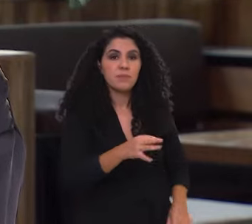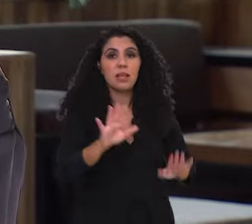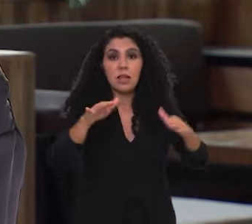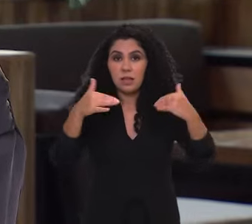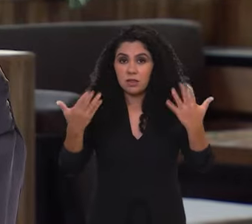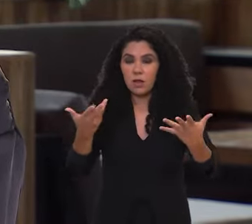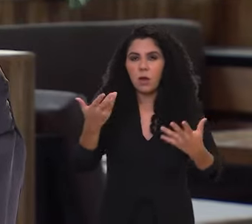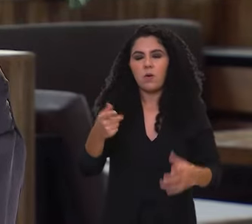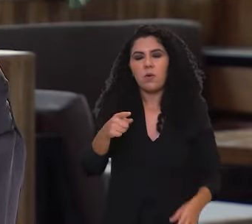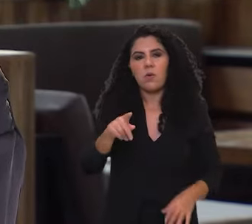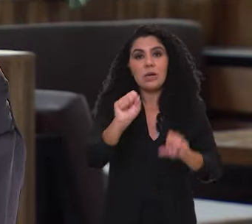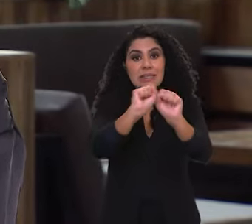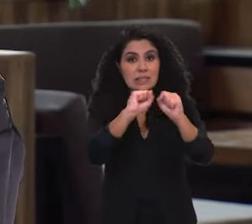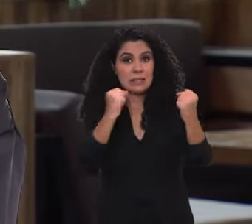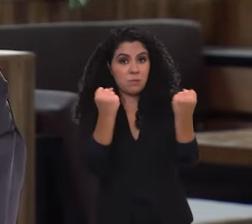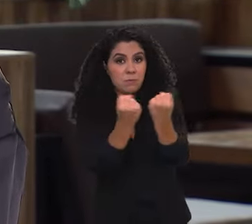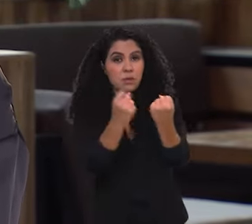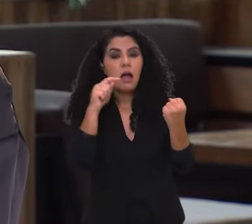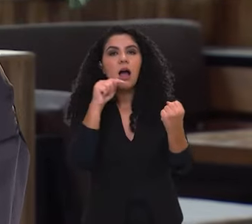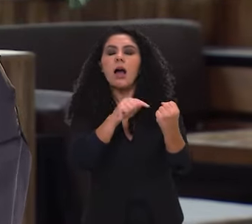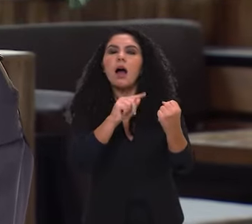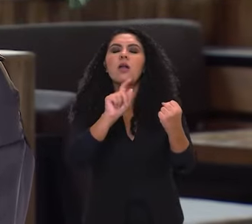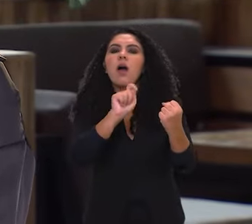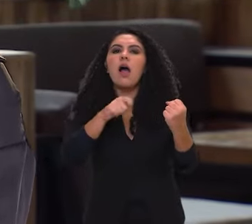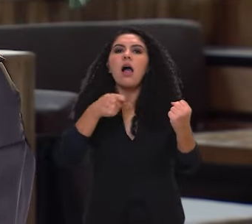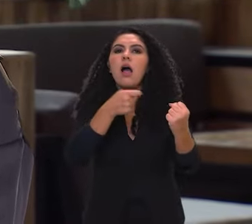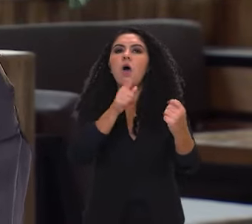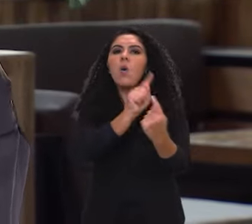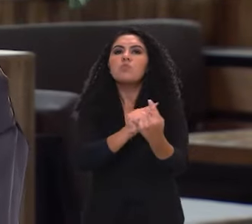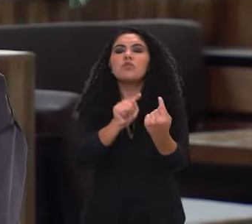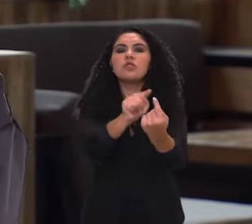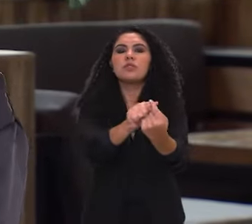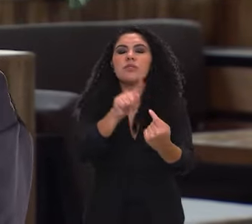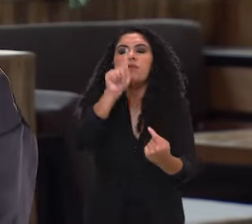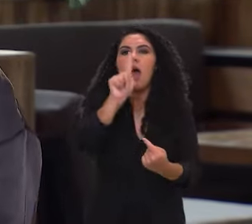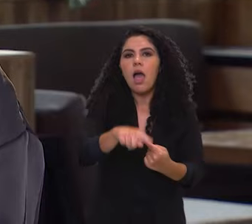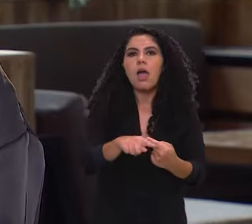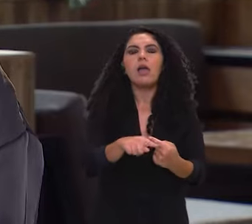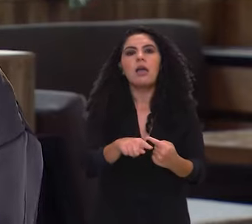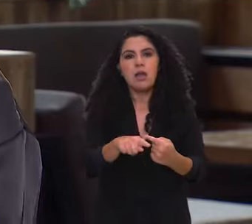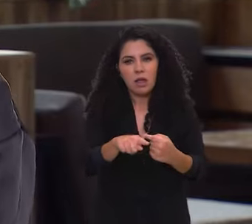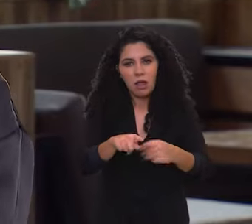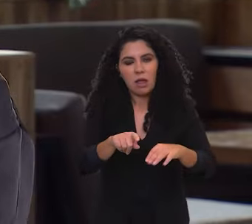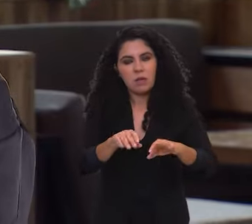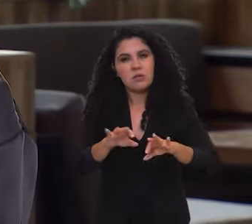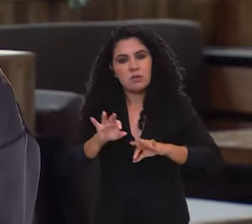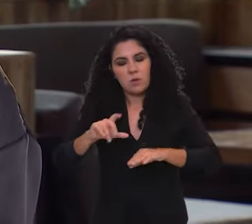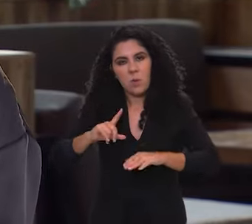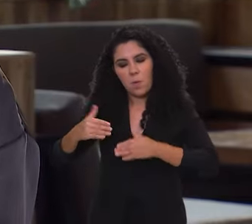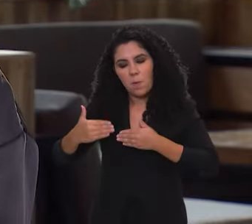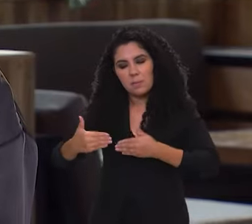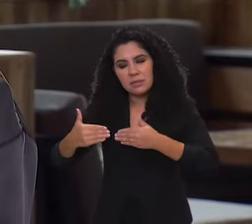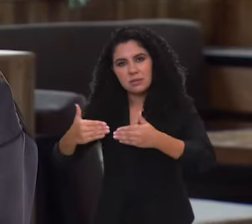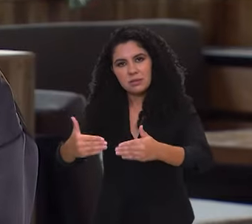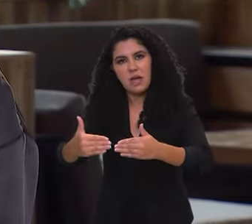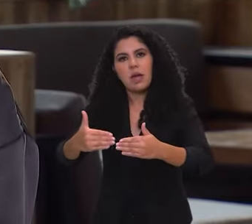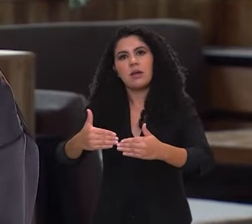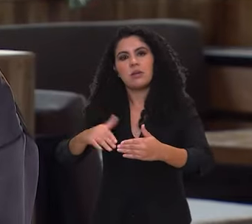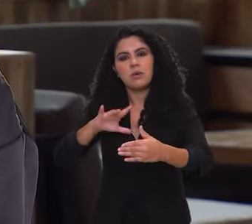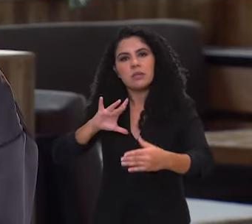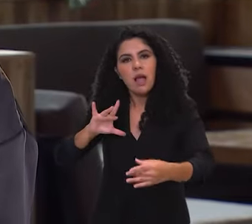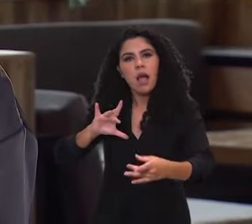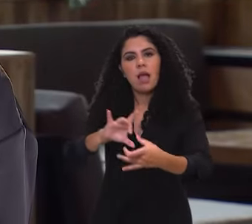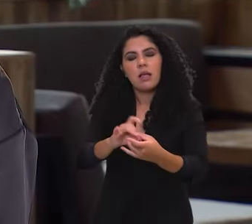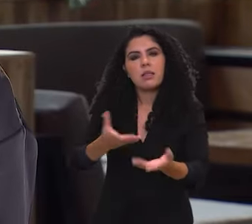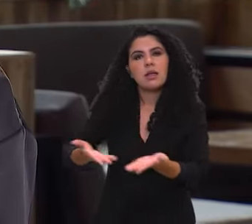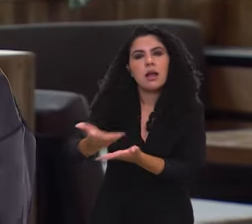O seminário, teve como objetivo posicionar, né, o Ministério da Integração e Desenvolvimento